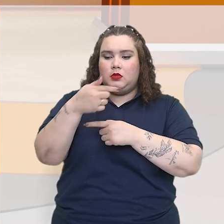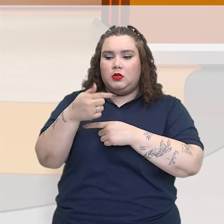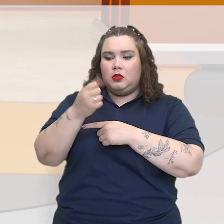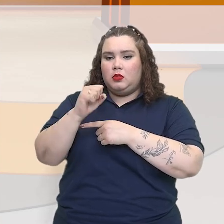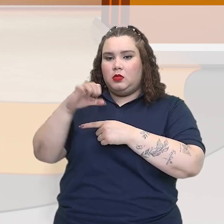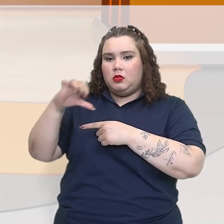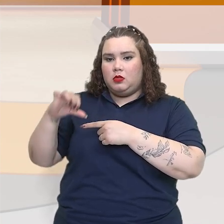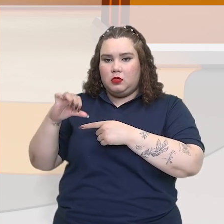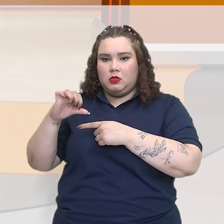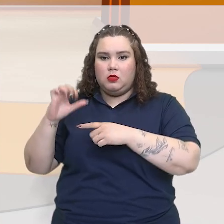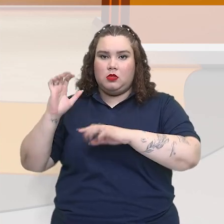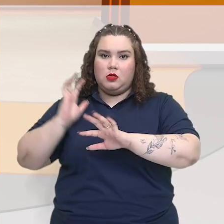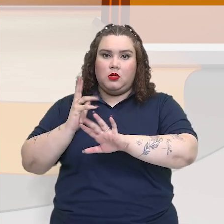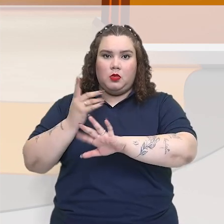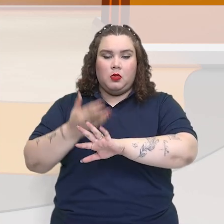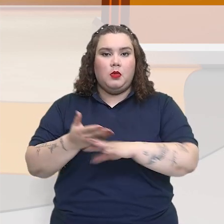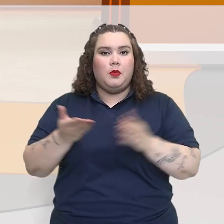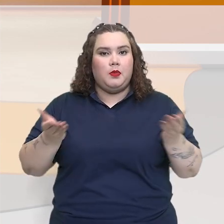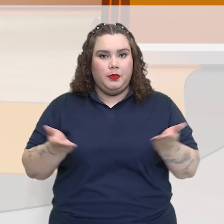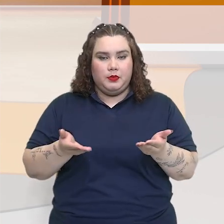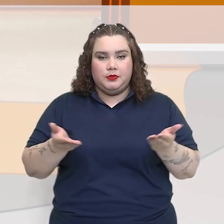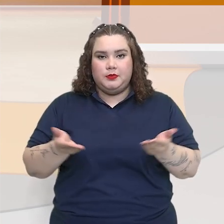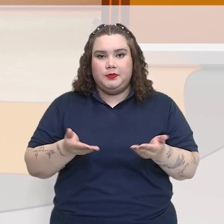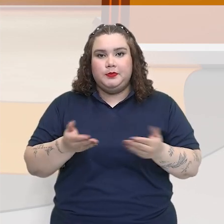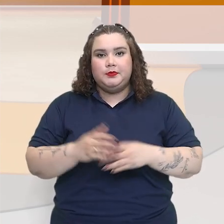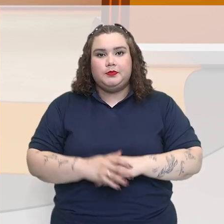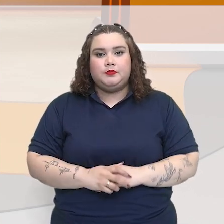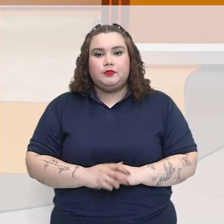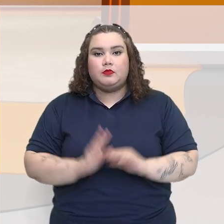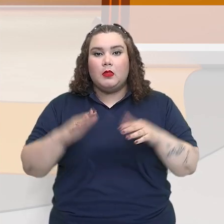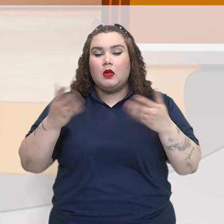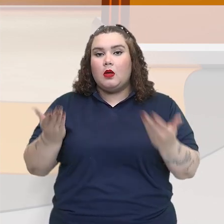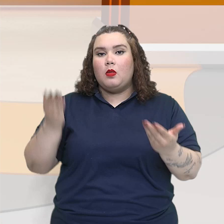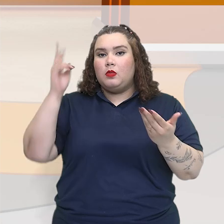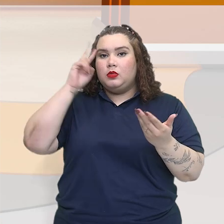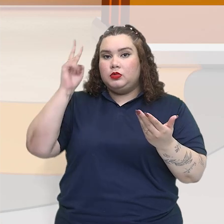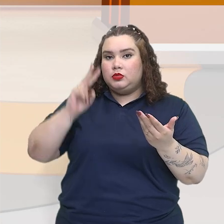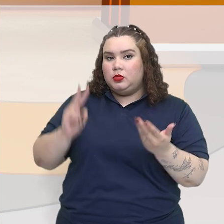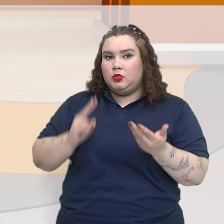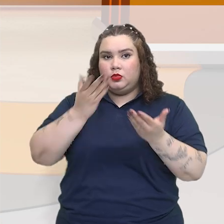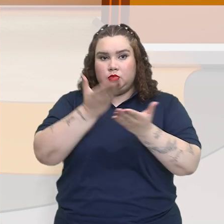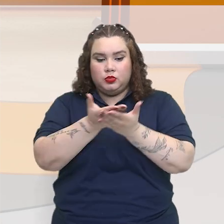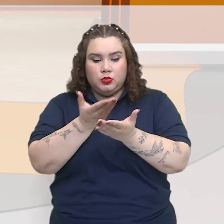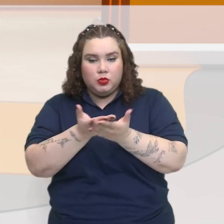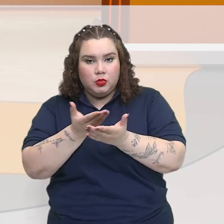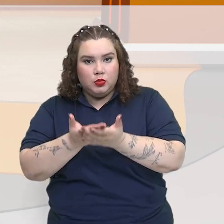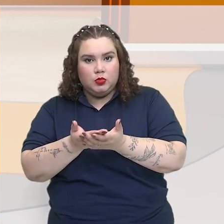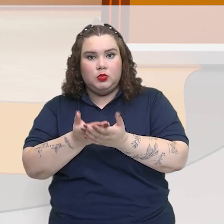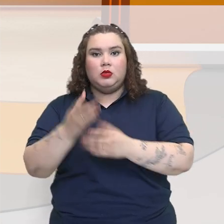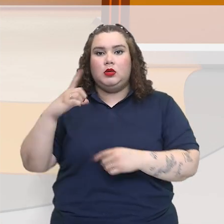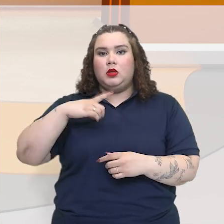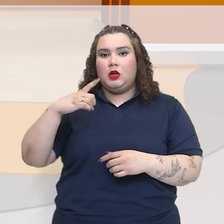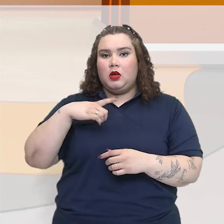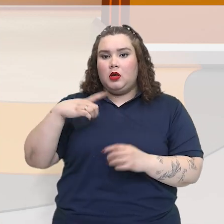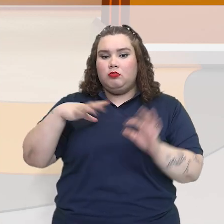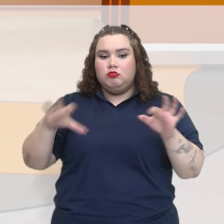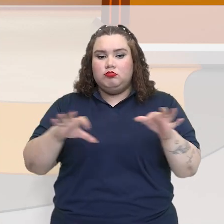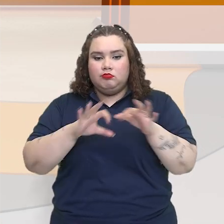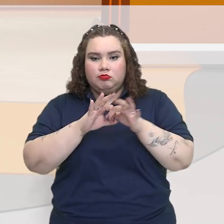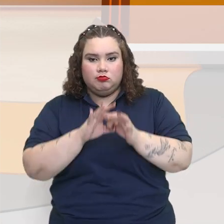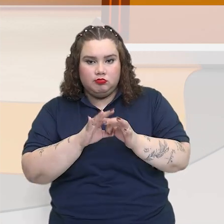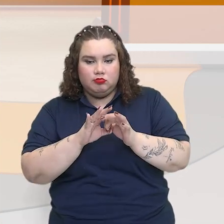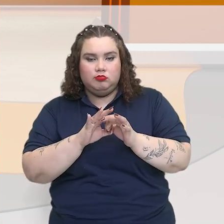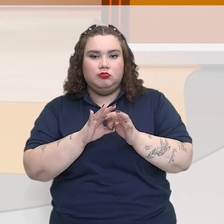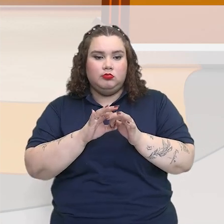1789 até os dias atuais. Então, a história, o estudo da história está pautado